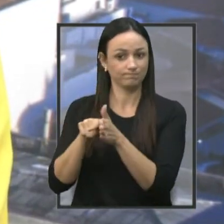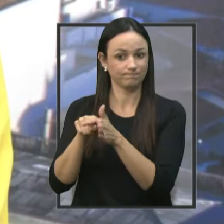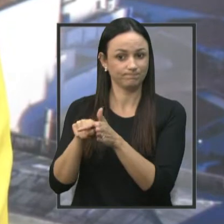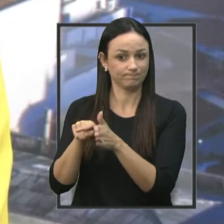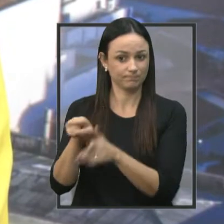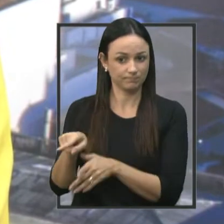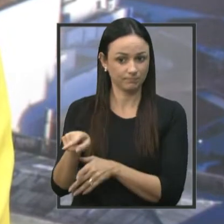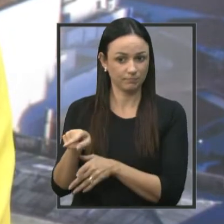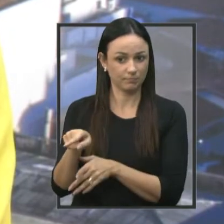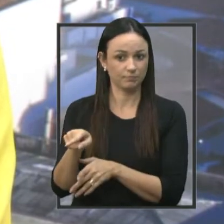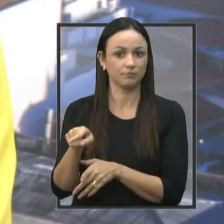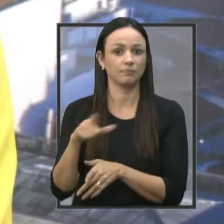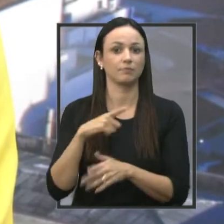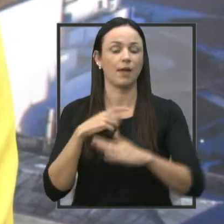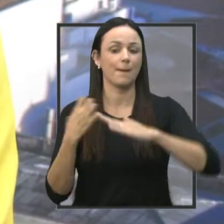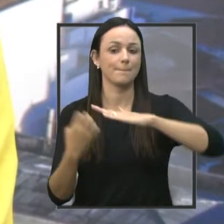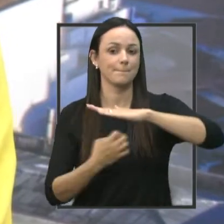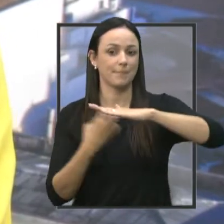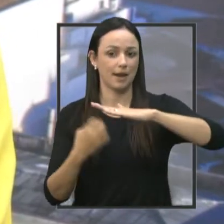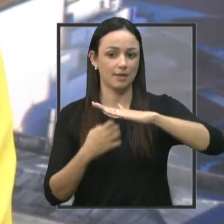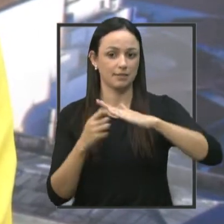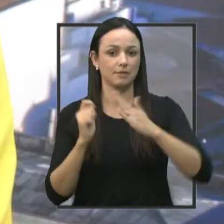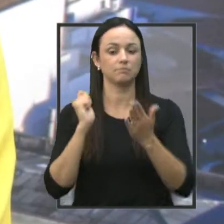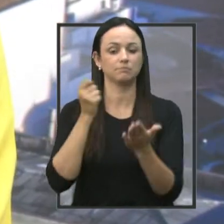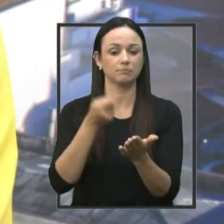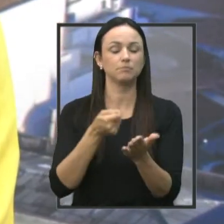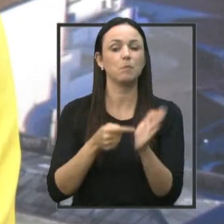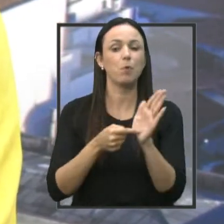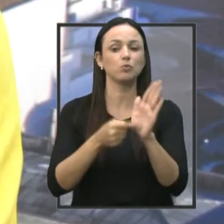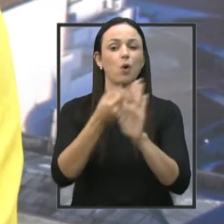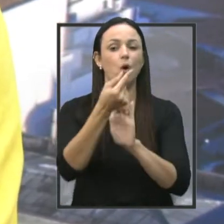as empresas que deram o orçamento,